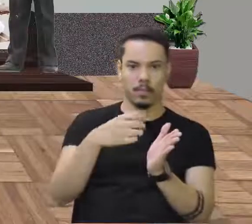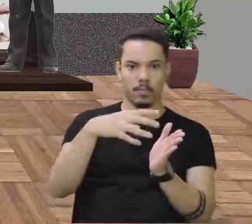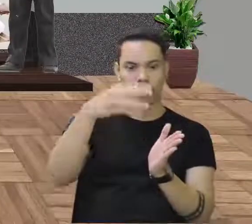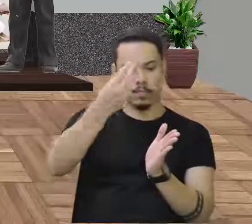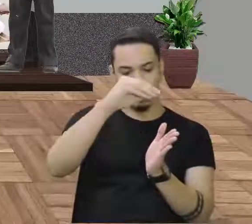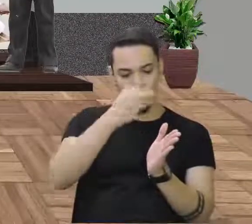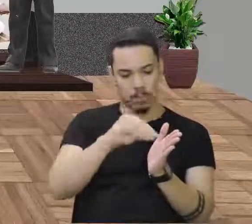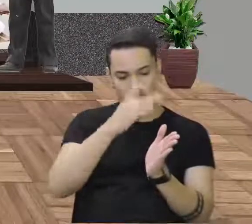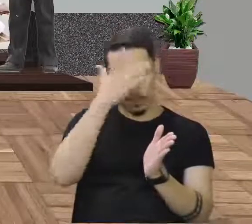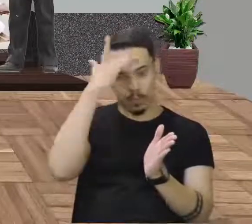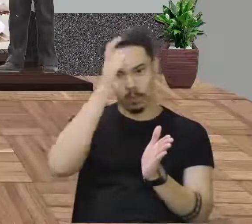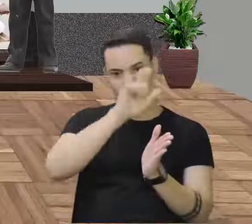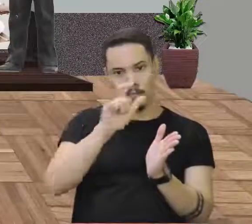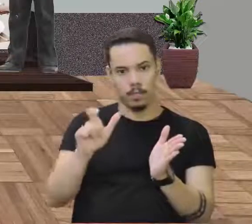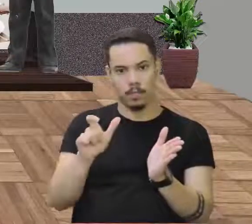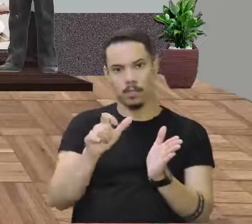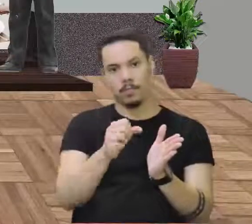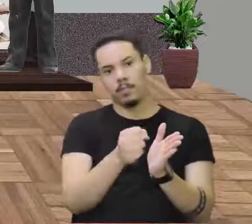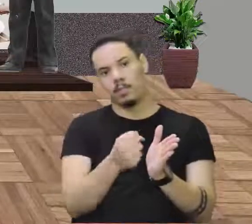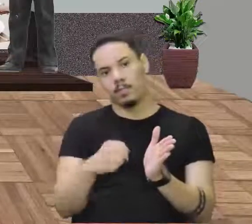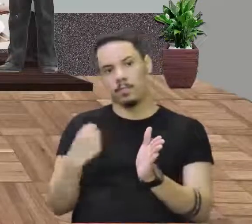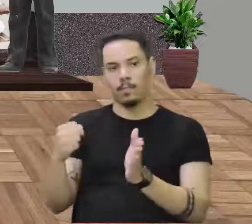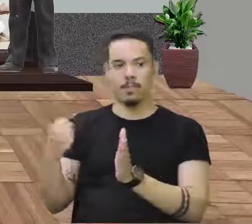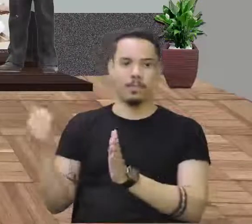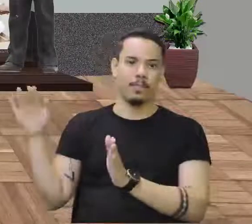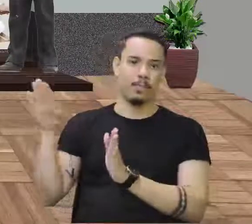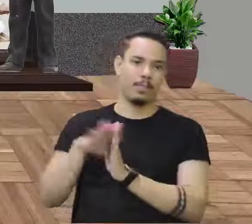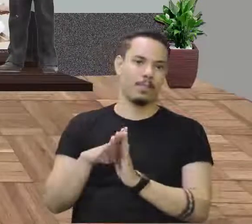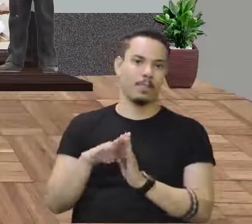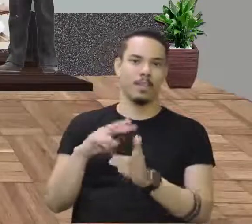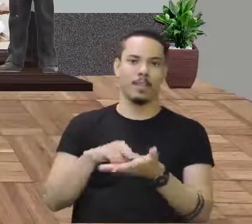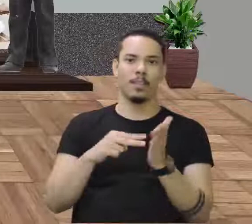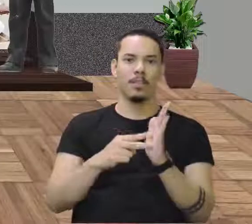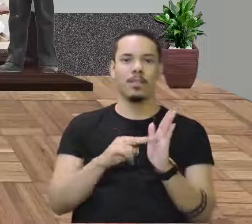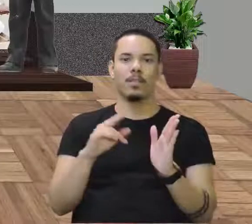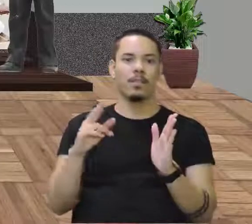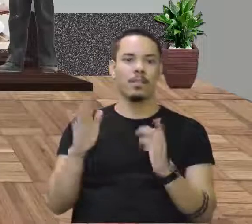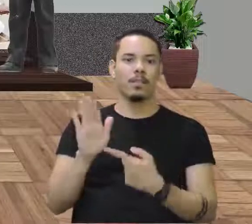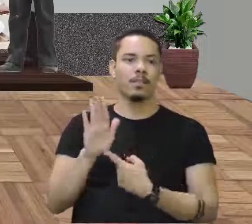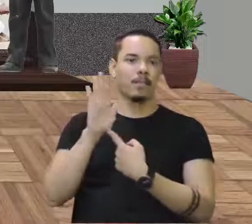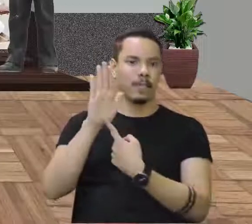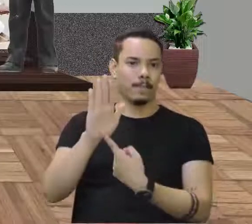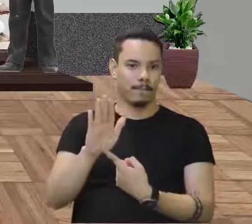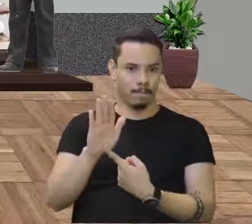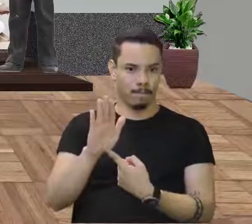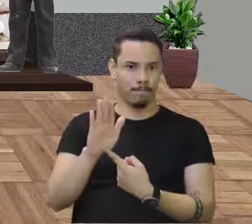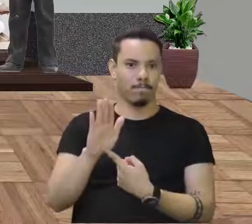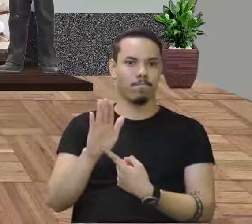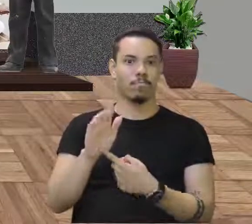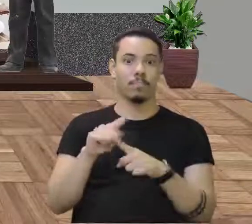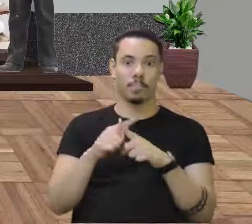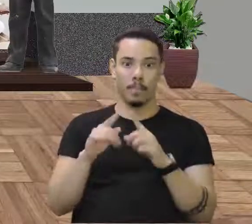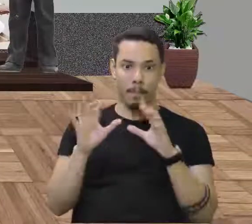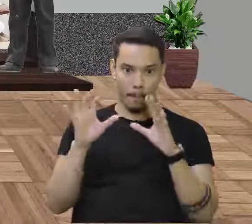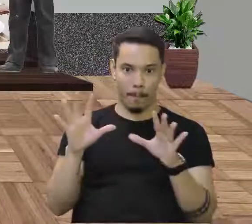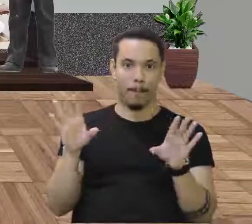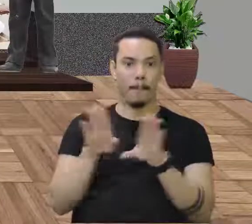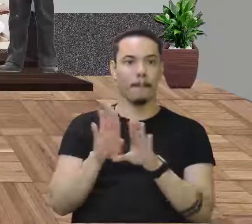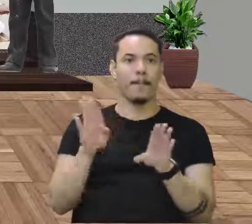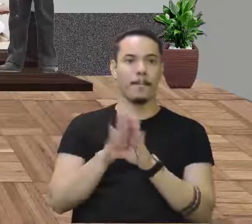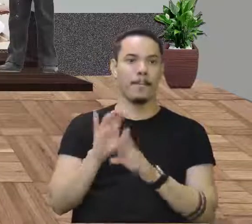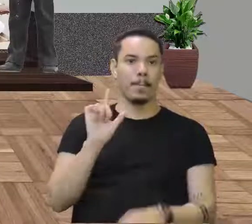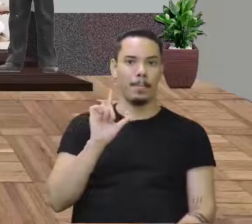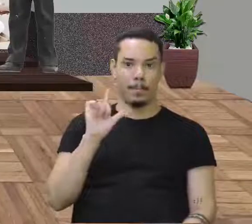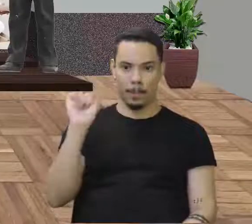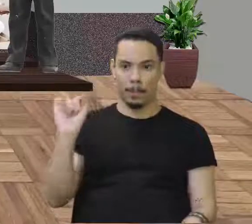hidroavião e vão retirar Getúlio Vargas do hidroavião. E assim mesmo foi como foi sua despedida também,